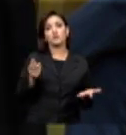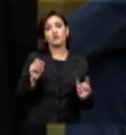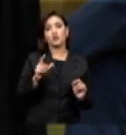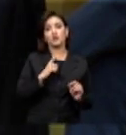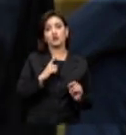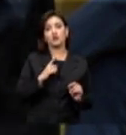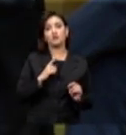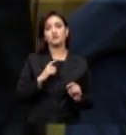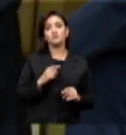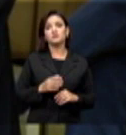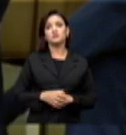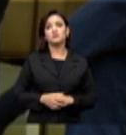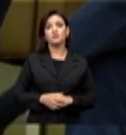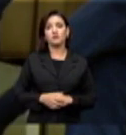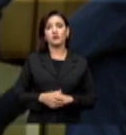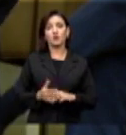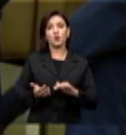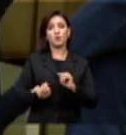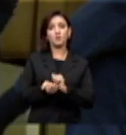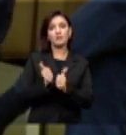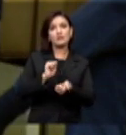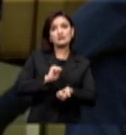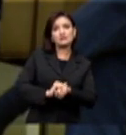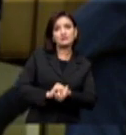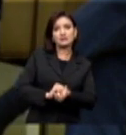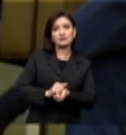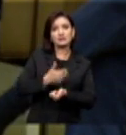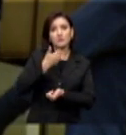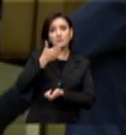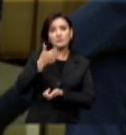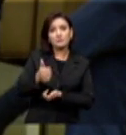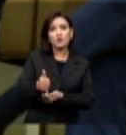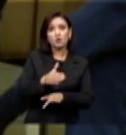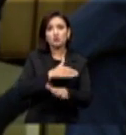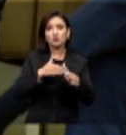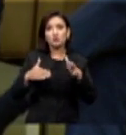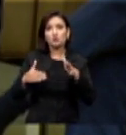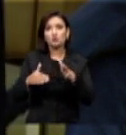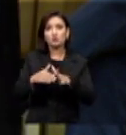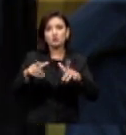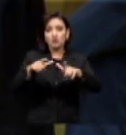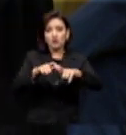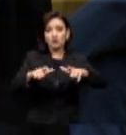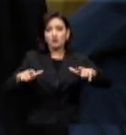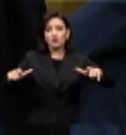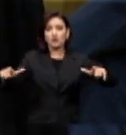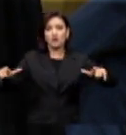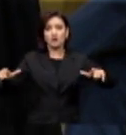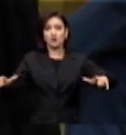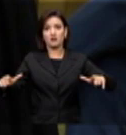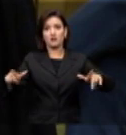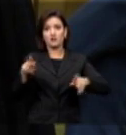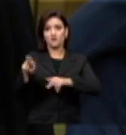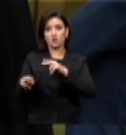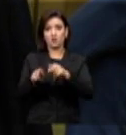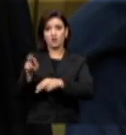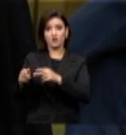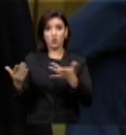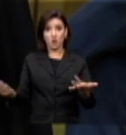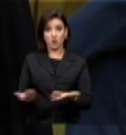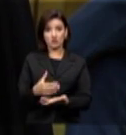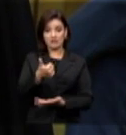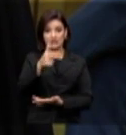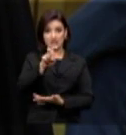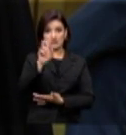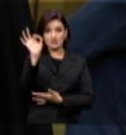uma adequação mais célere de toda a malha ferroviária. Hoje, a malha ferroviária responde por 15% do